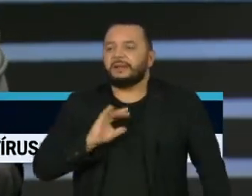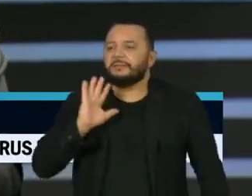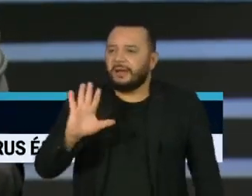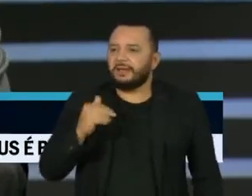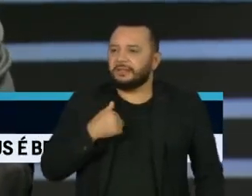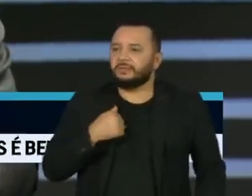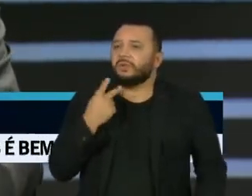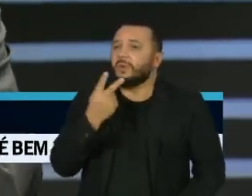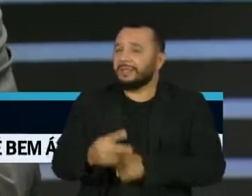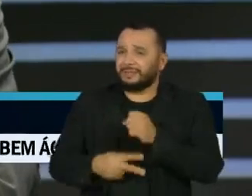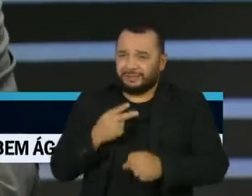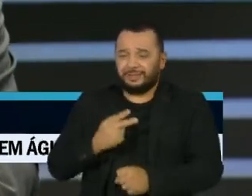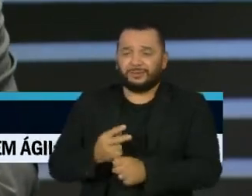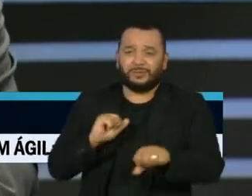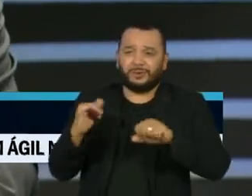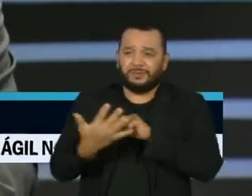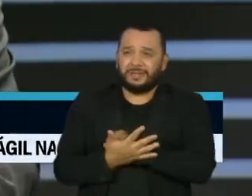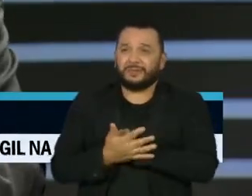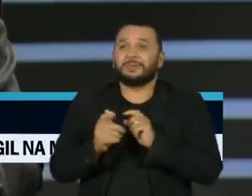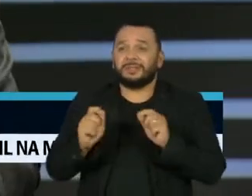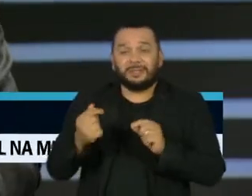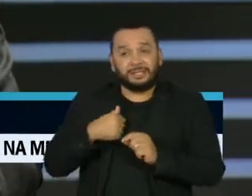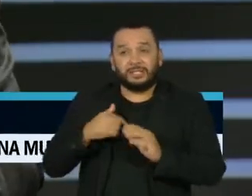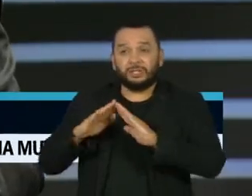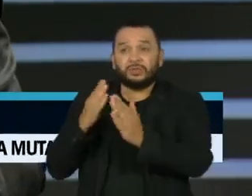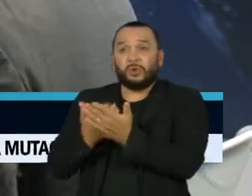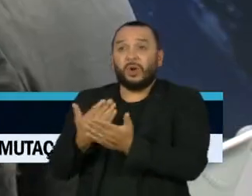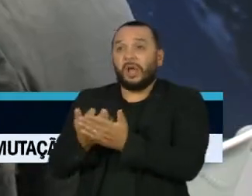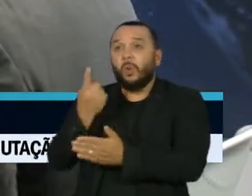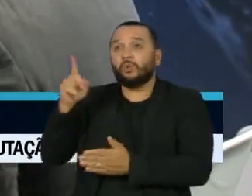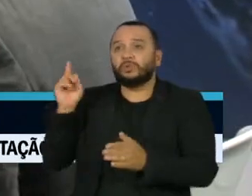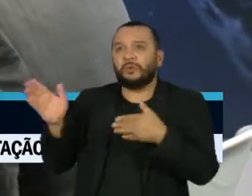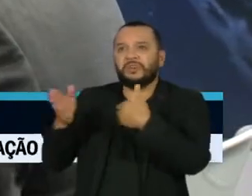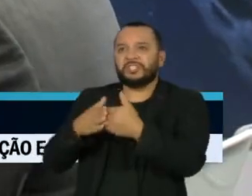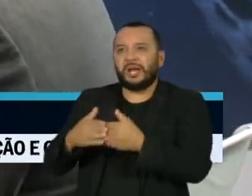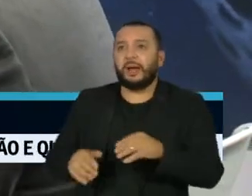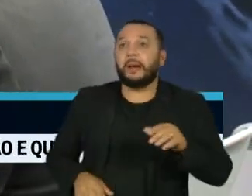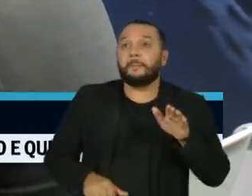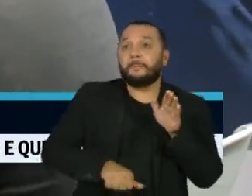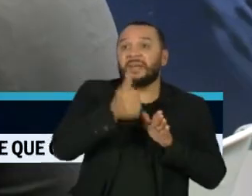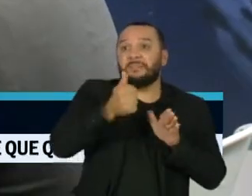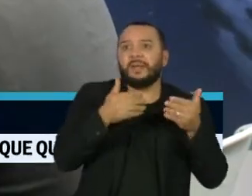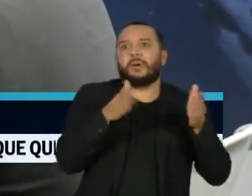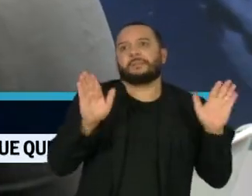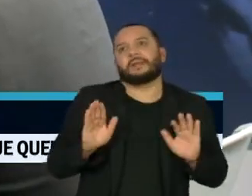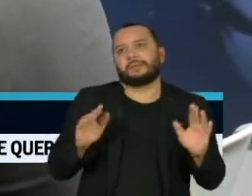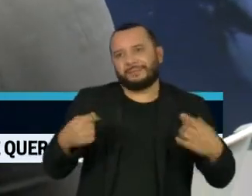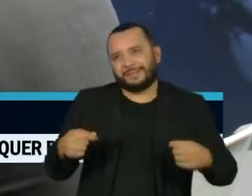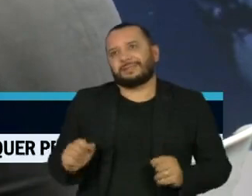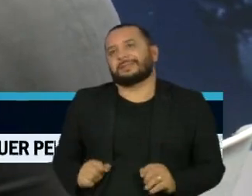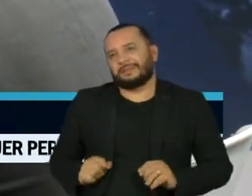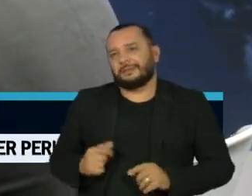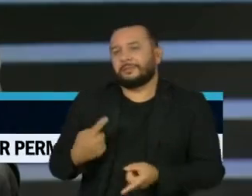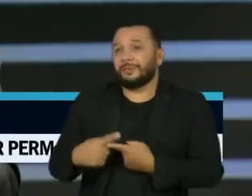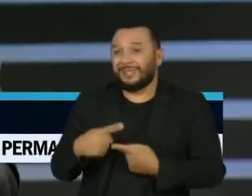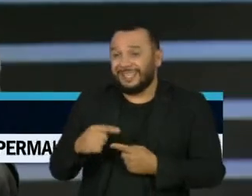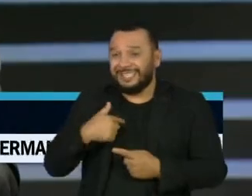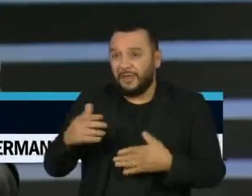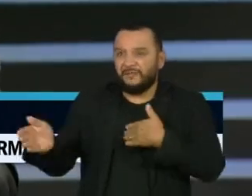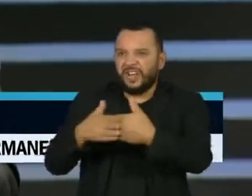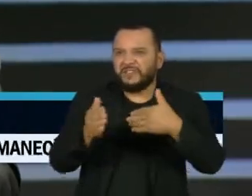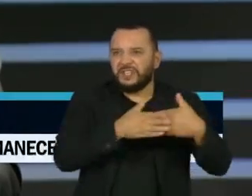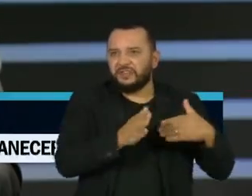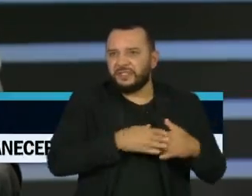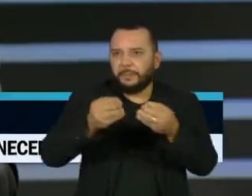que a escola precisa ser o último lugar a fechar e o primeiro lugar a abrir porque também você tem umas é e na formação da criança